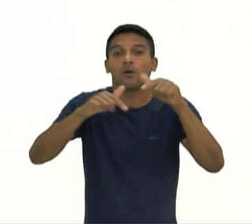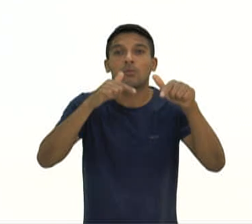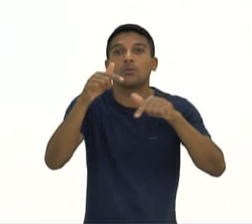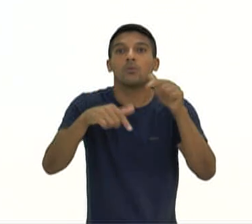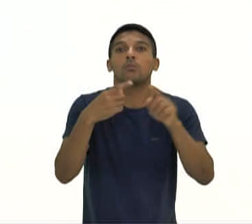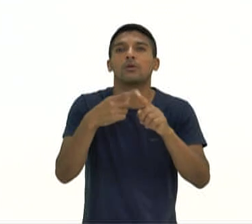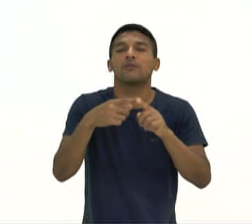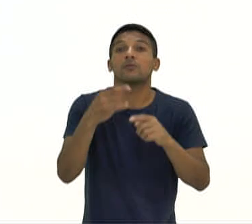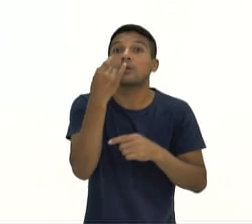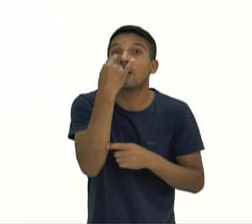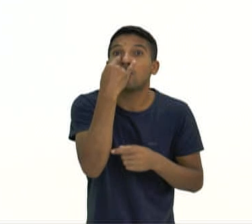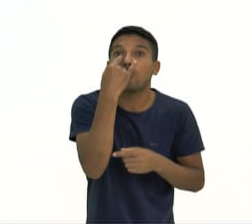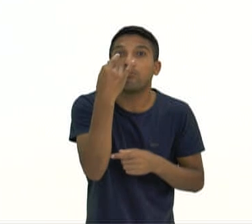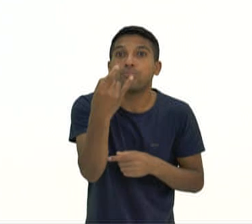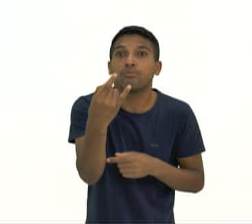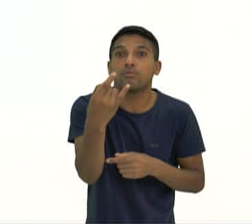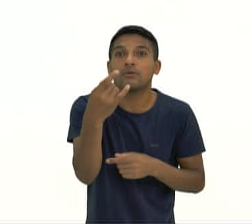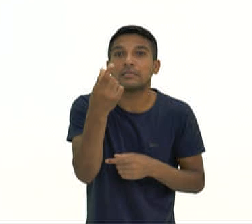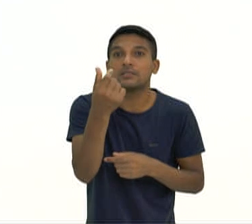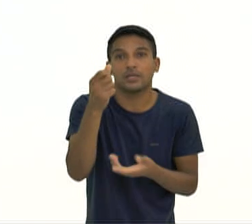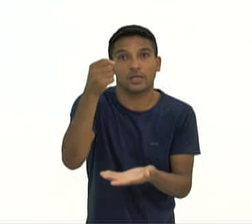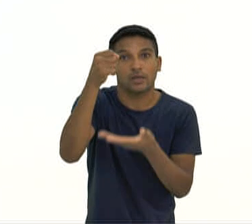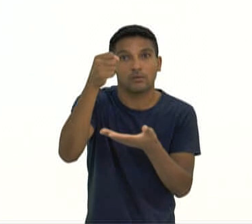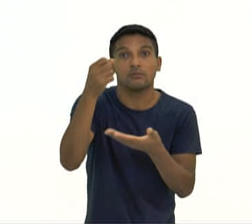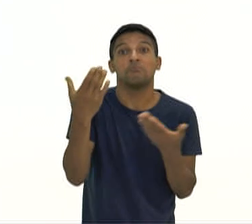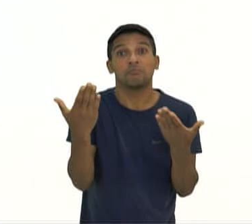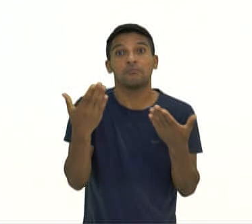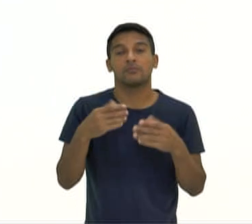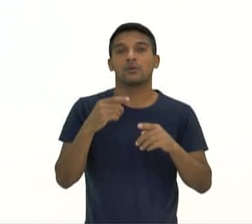subtítulo da entrevista? Qual é o objetivo desse subtítulo?